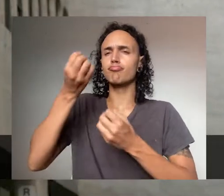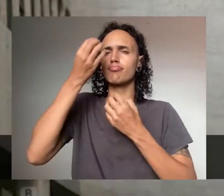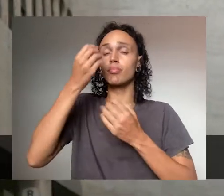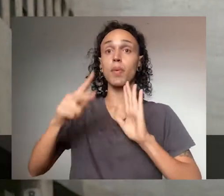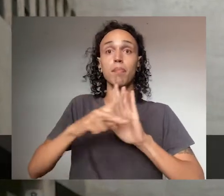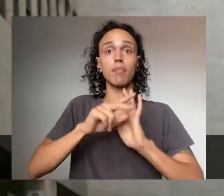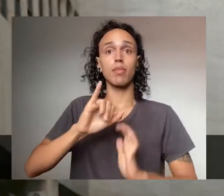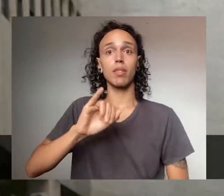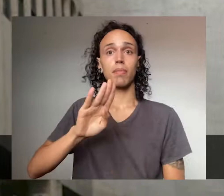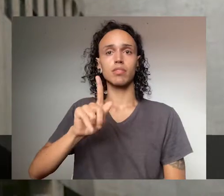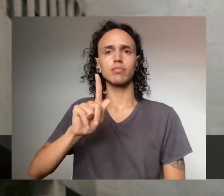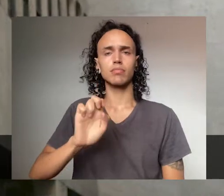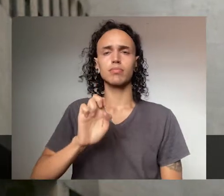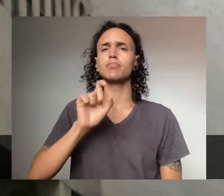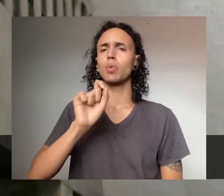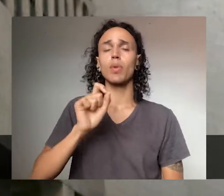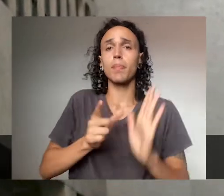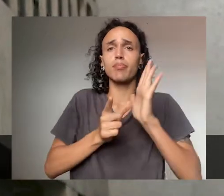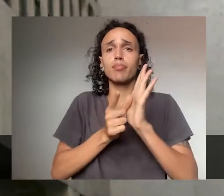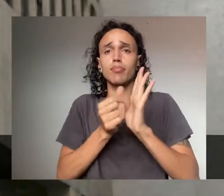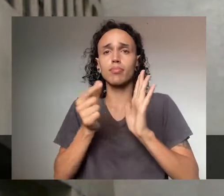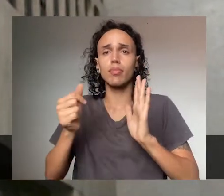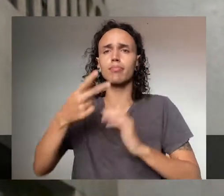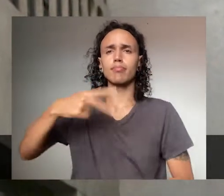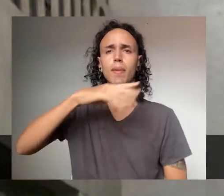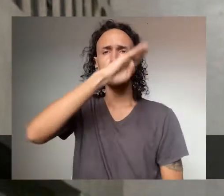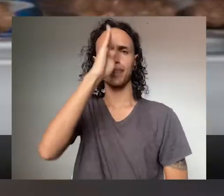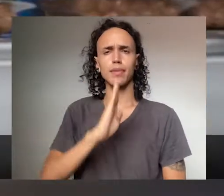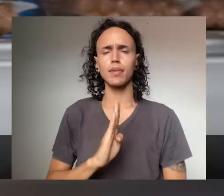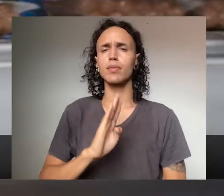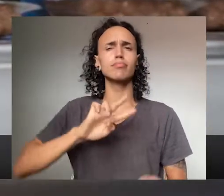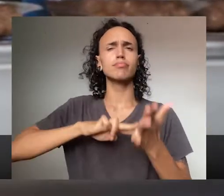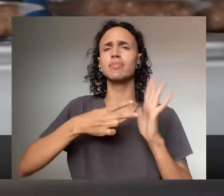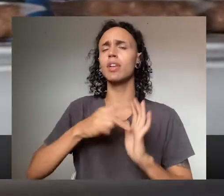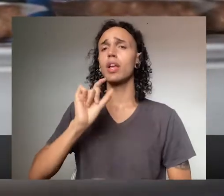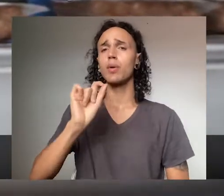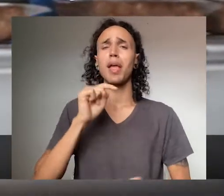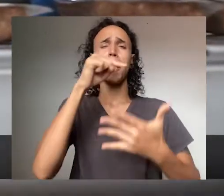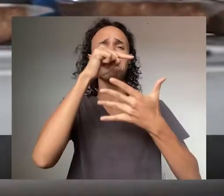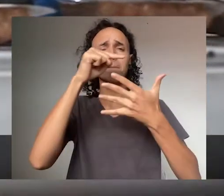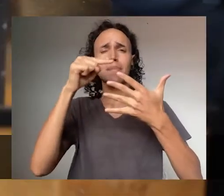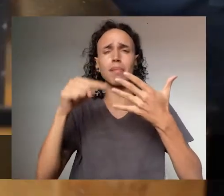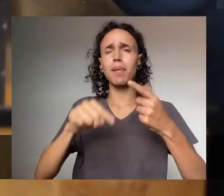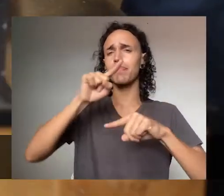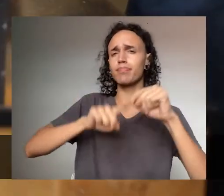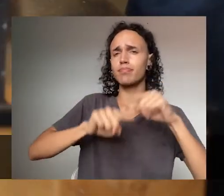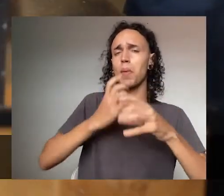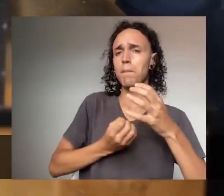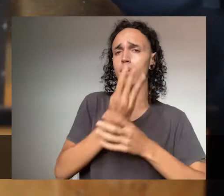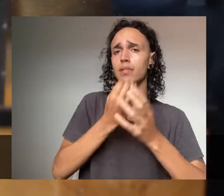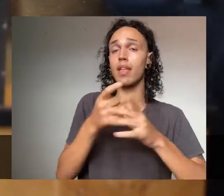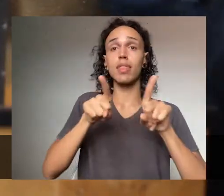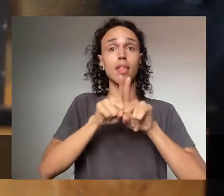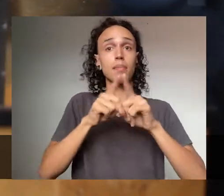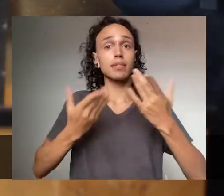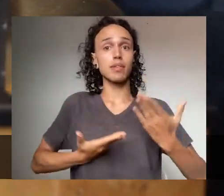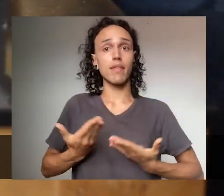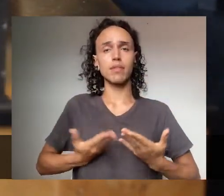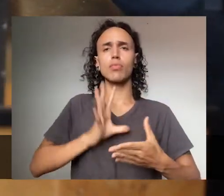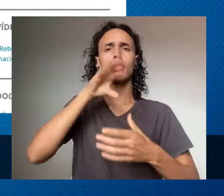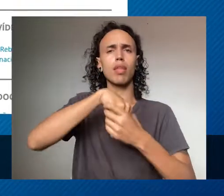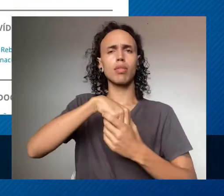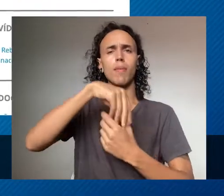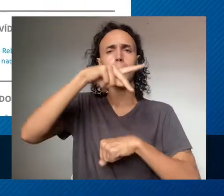Segundo dados do IBGE, o Produto Interno Bruto do Brasil, isto é, todos os bens e serviços produzidos no